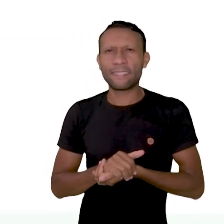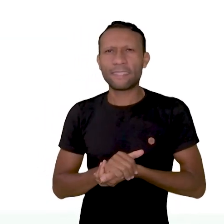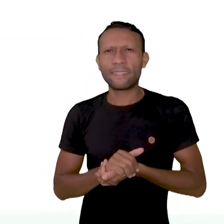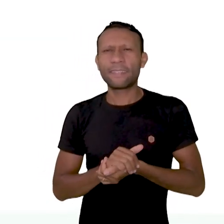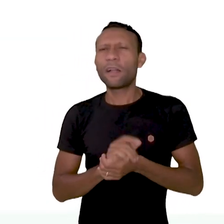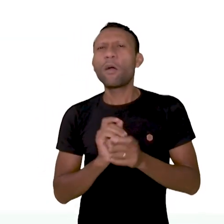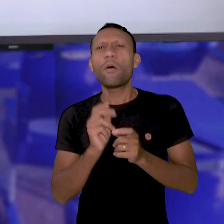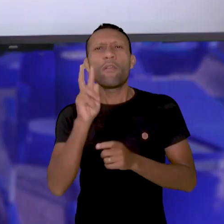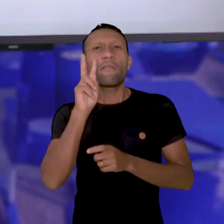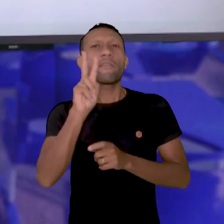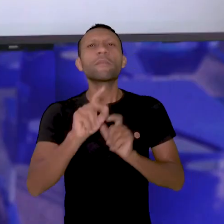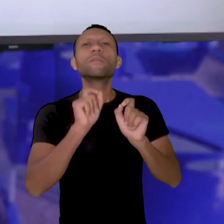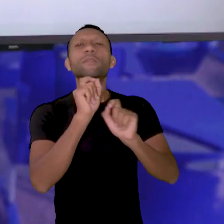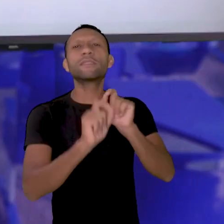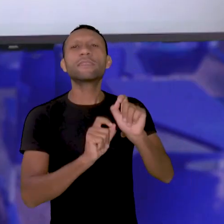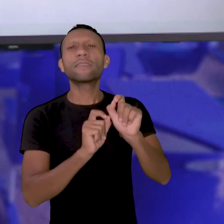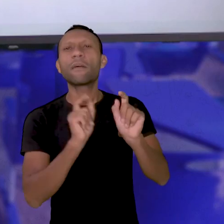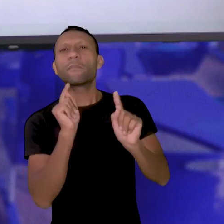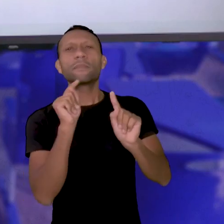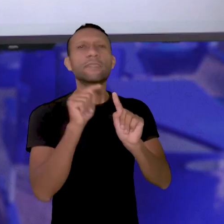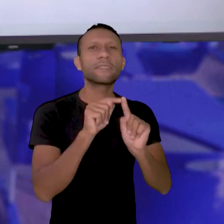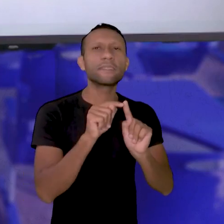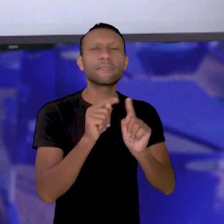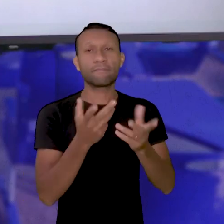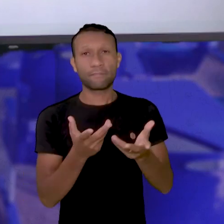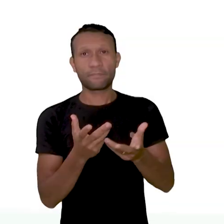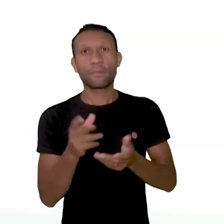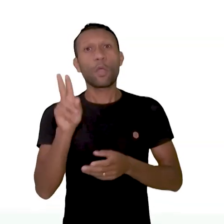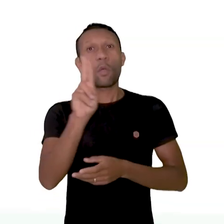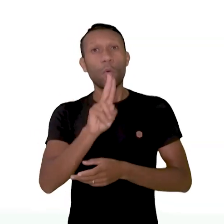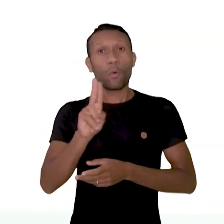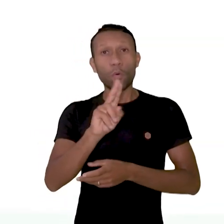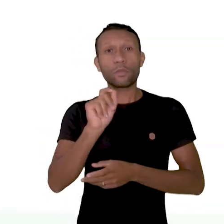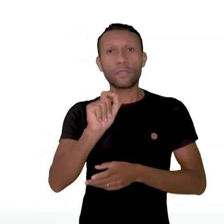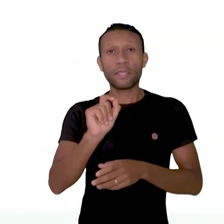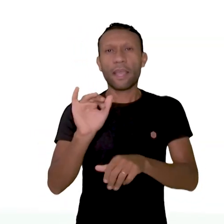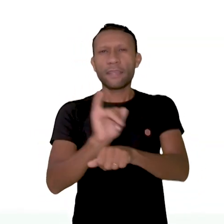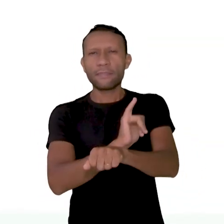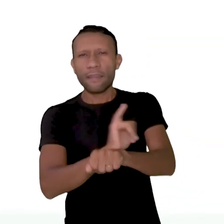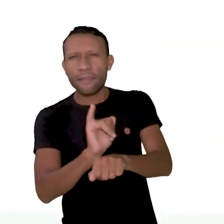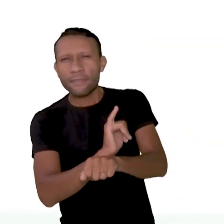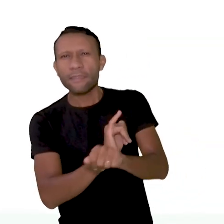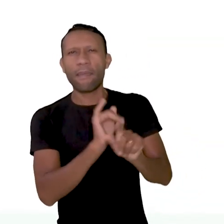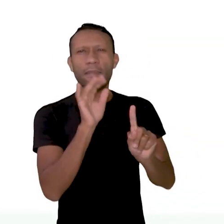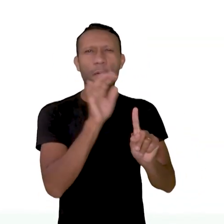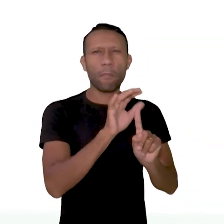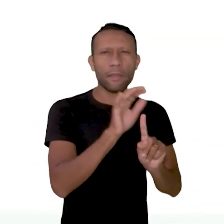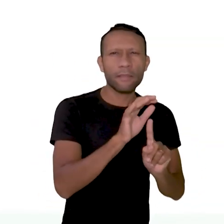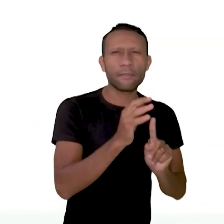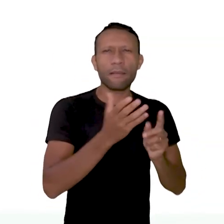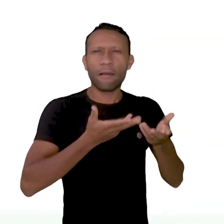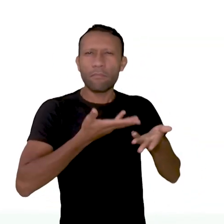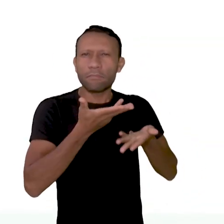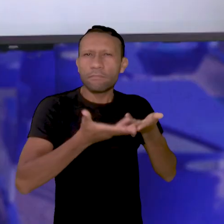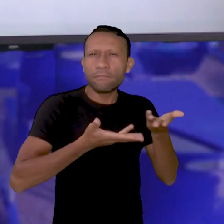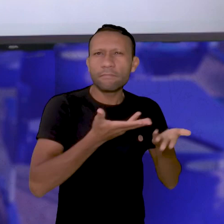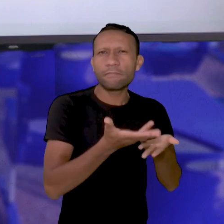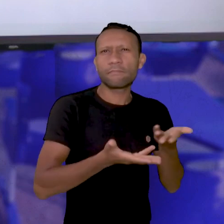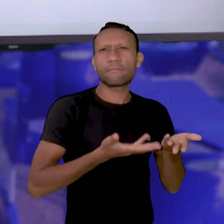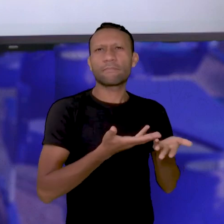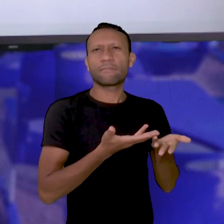que vimos? A gente viu nessa aula o uso de recurso de argumentação. Quais são os tipos